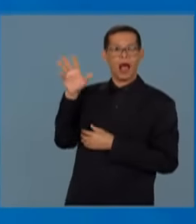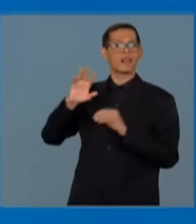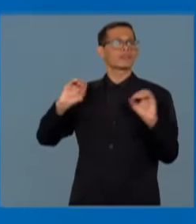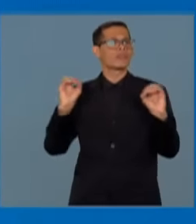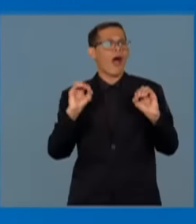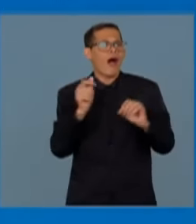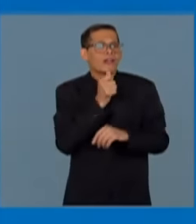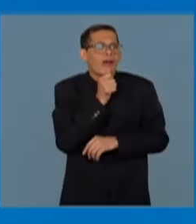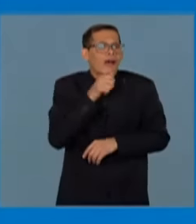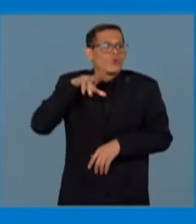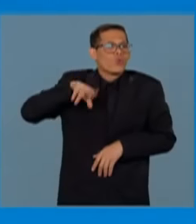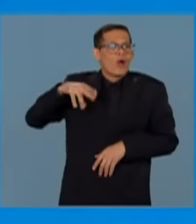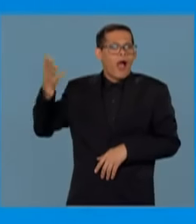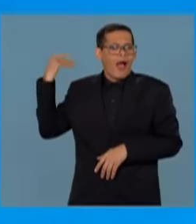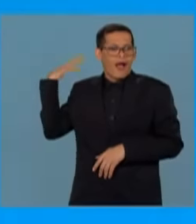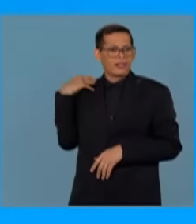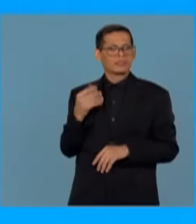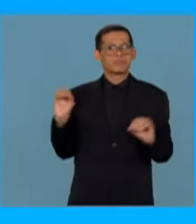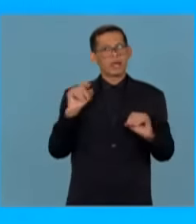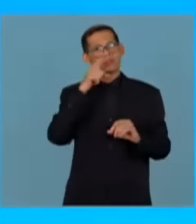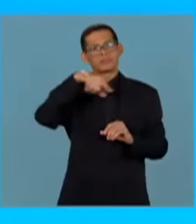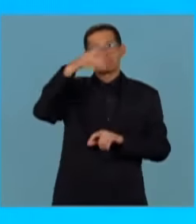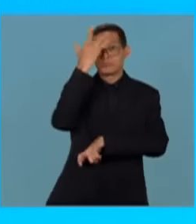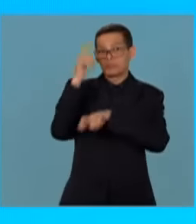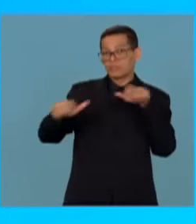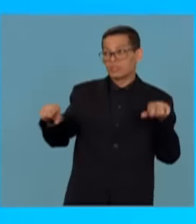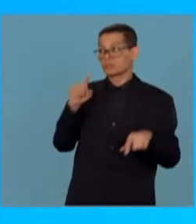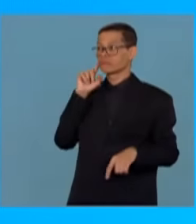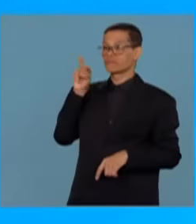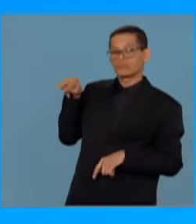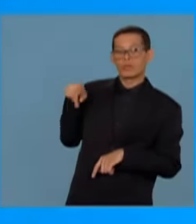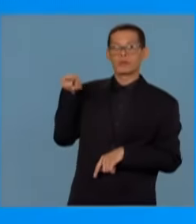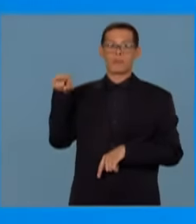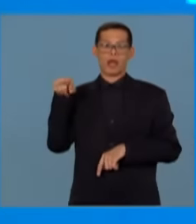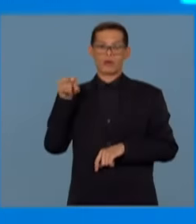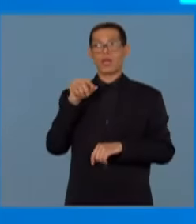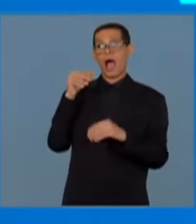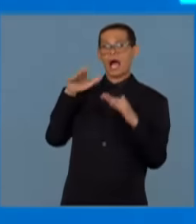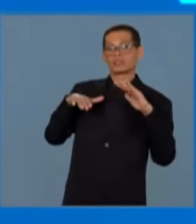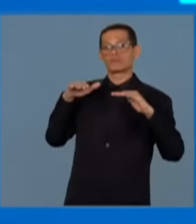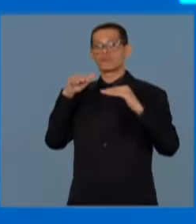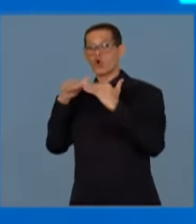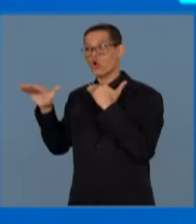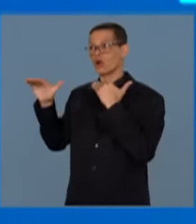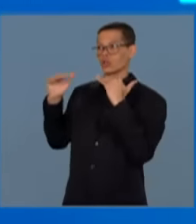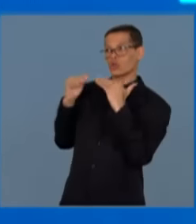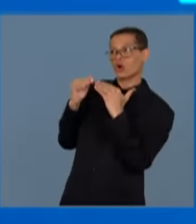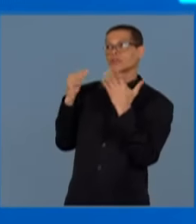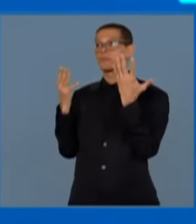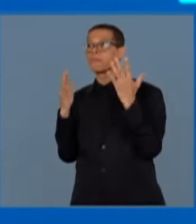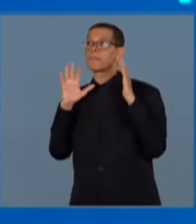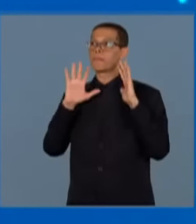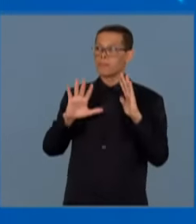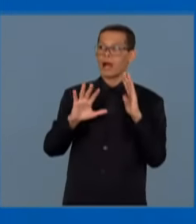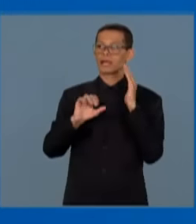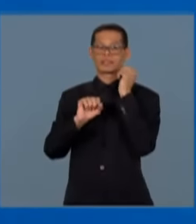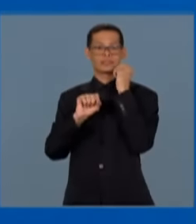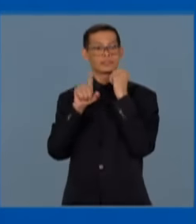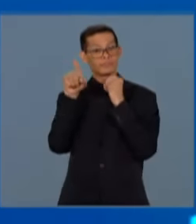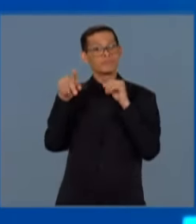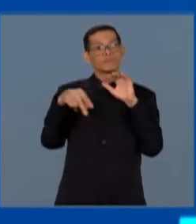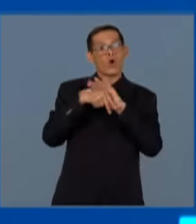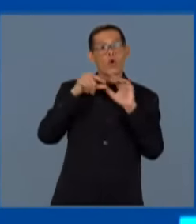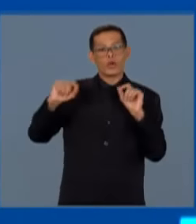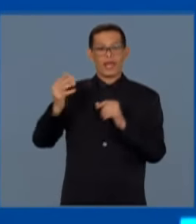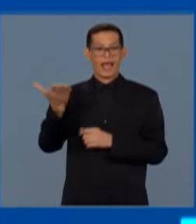as pessoas podem concordar ou discordar dele mas ninguém deixa de reconhecer o que o Lula foi é a Mar